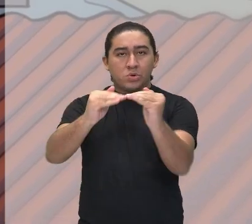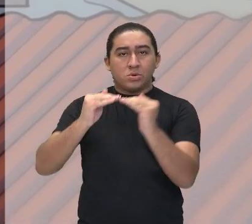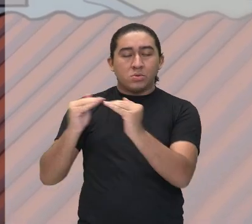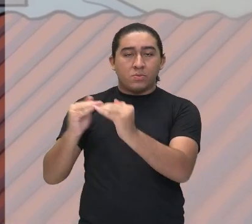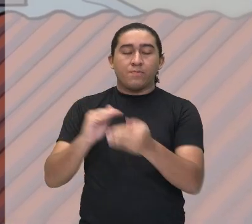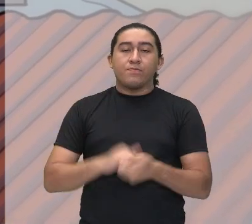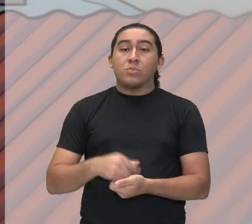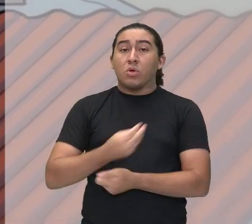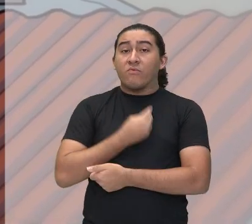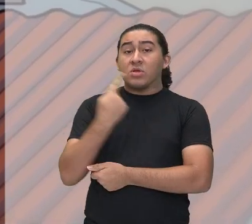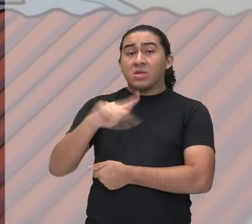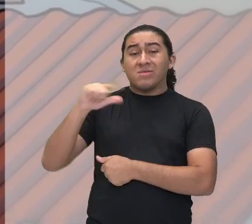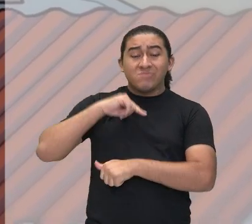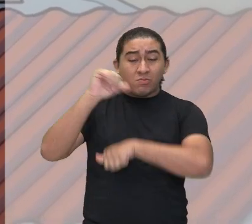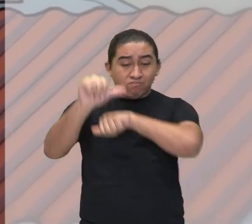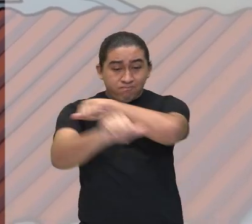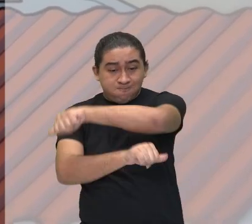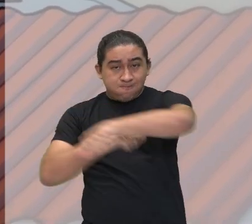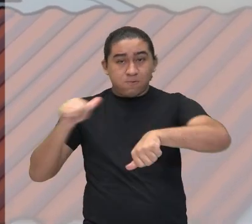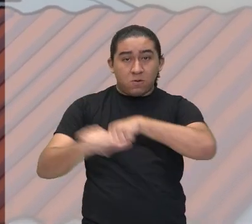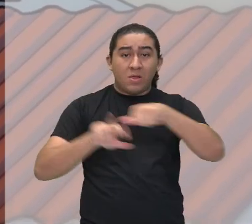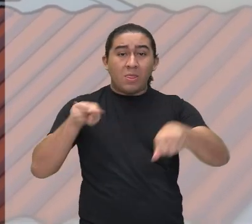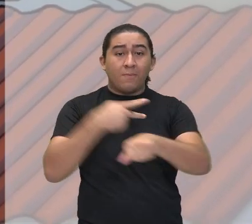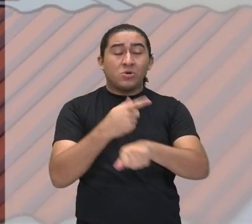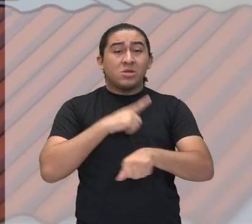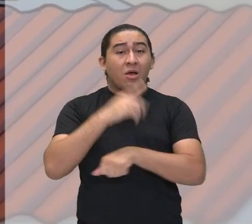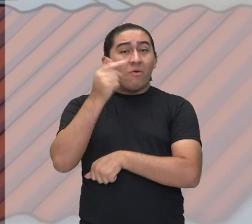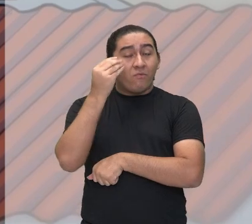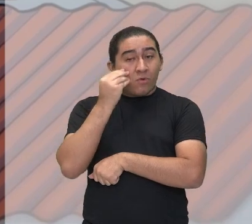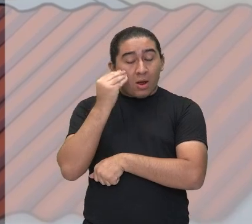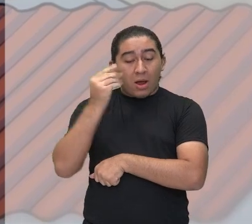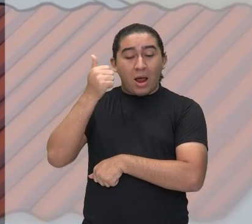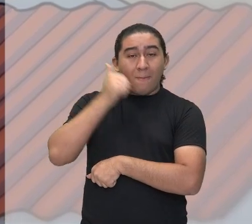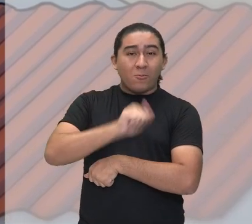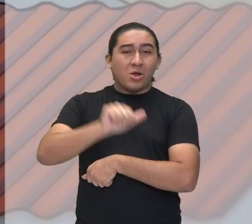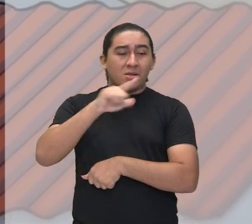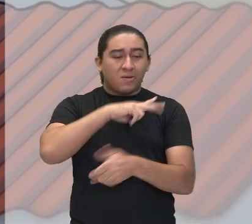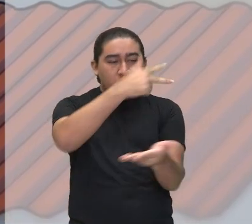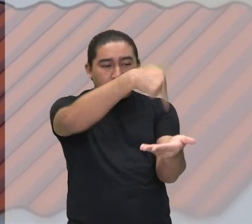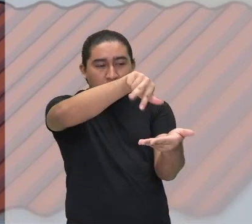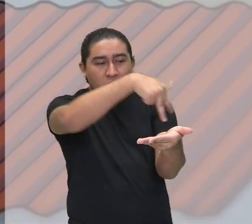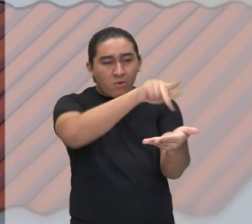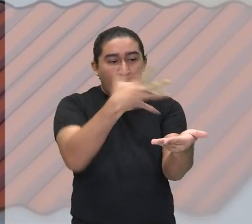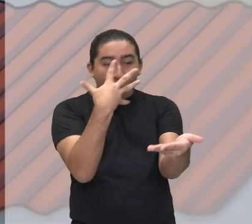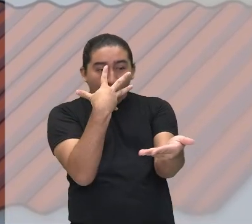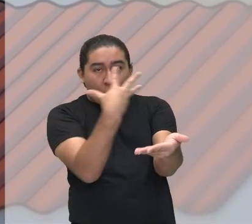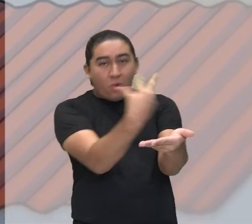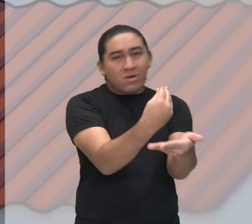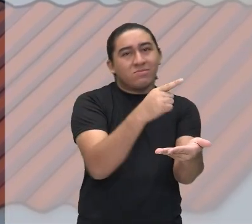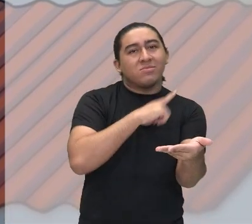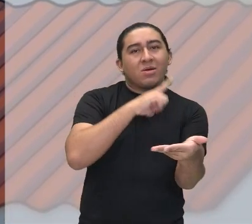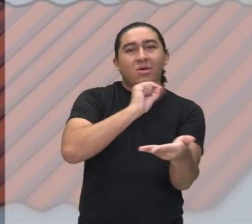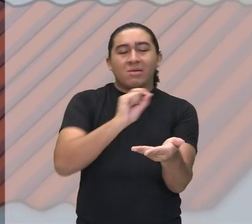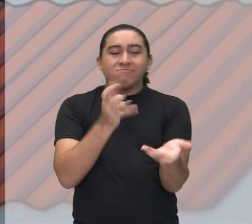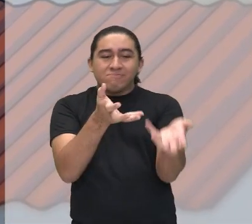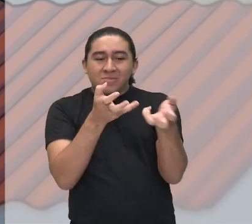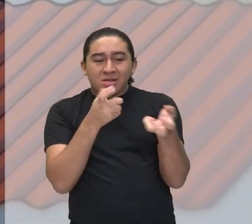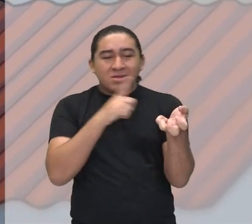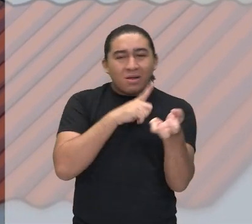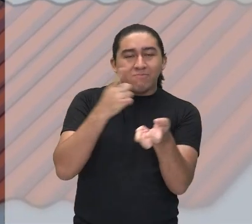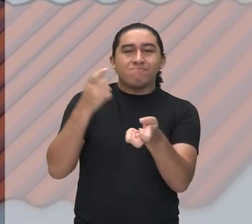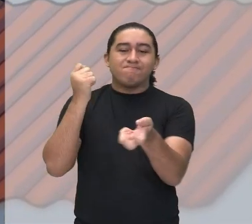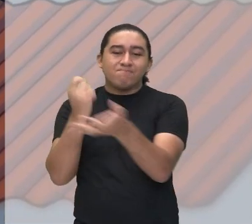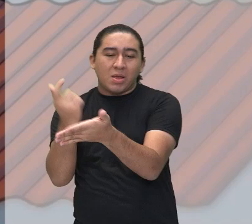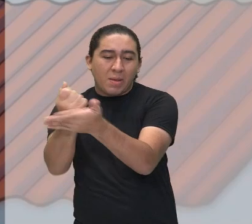vida virou do avesso após ver Rita dançar. Apaixonado, passou a beber pinga, começou a gastar mais do